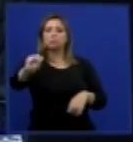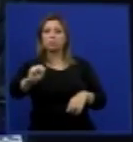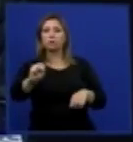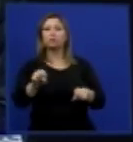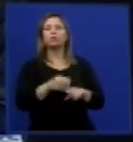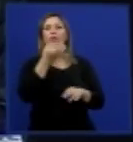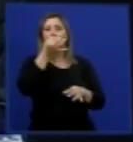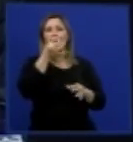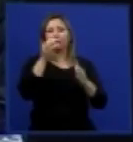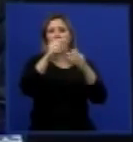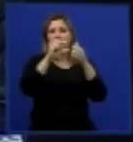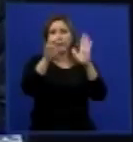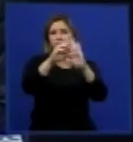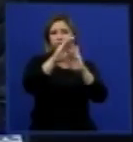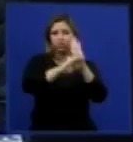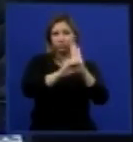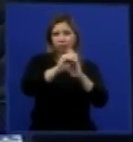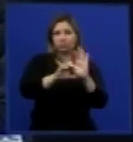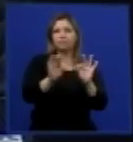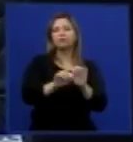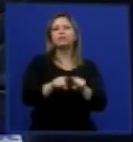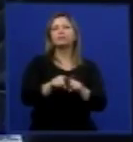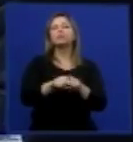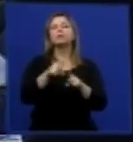elhe deu a resolução número